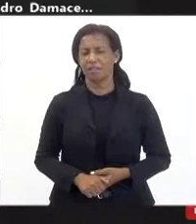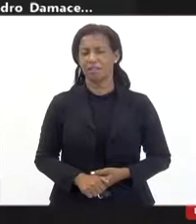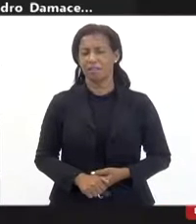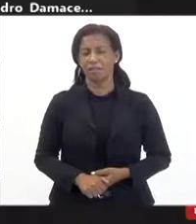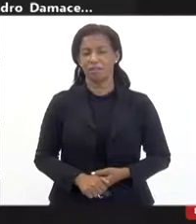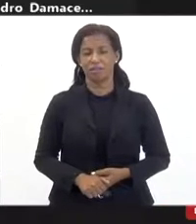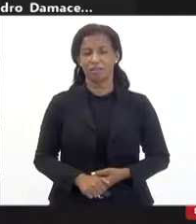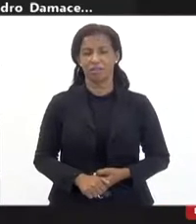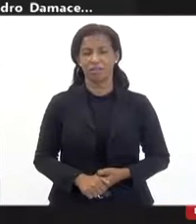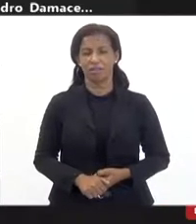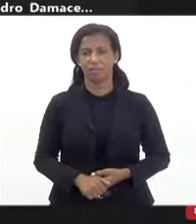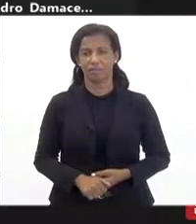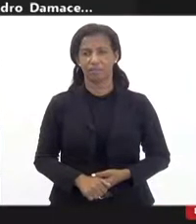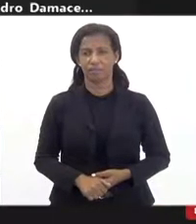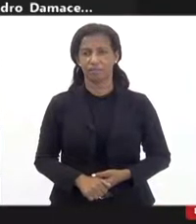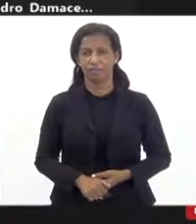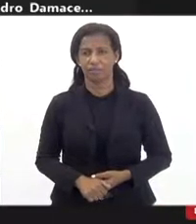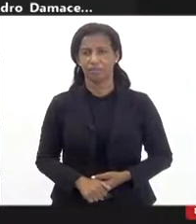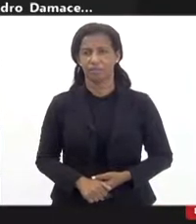correndo já.